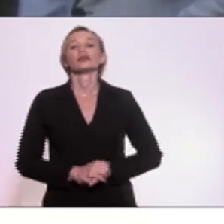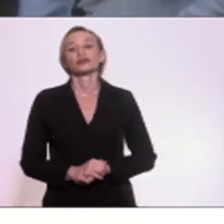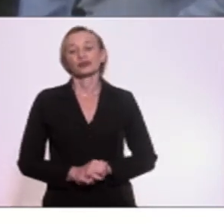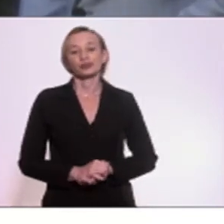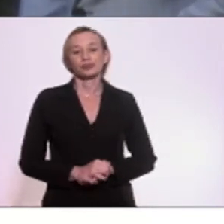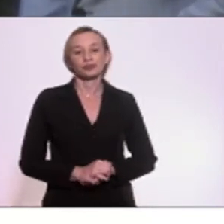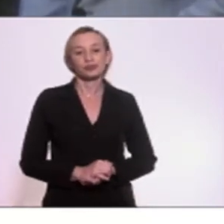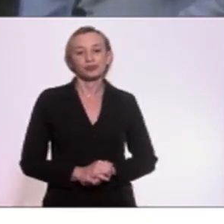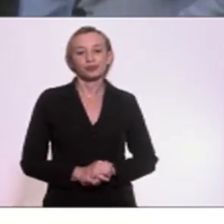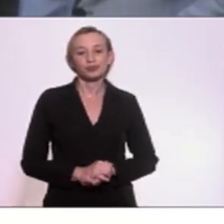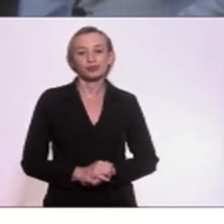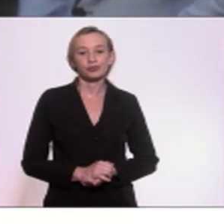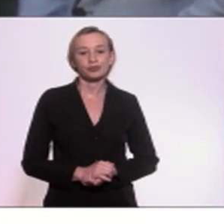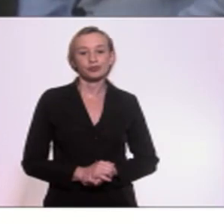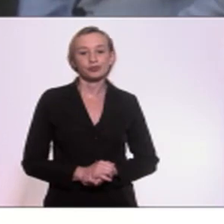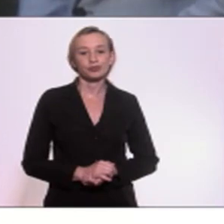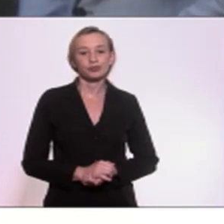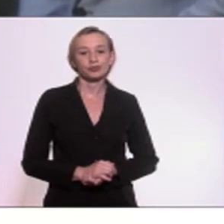final.